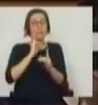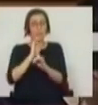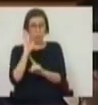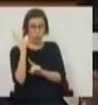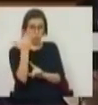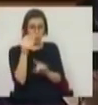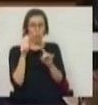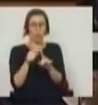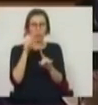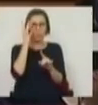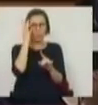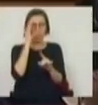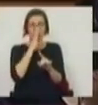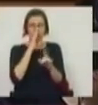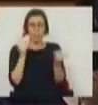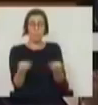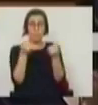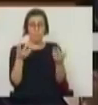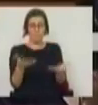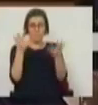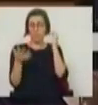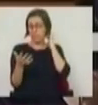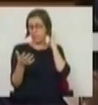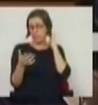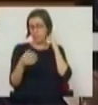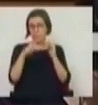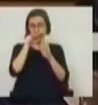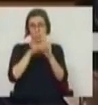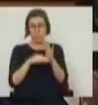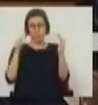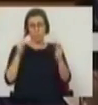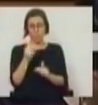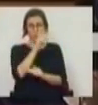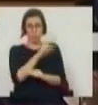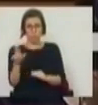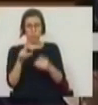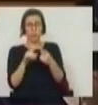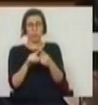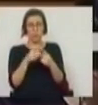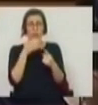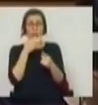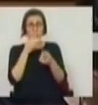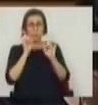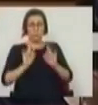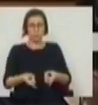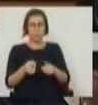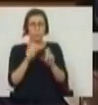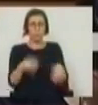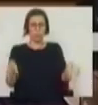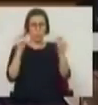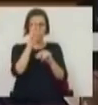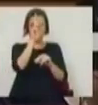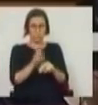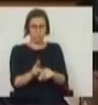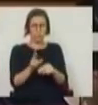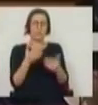importante, é que se promovam o programa de redução tarifária que arranque com o novo tarifário